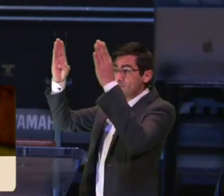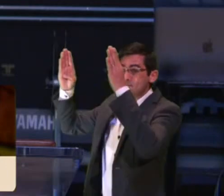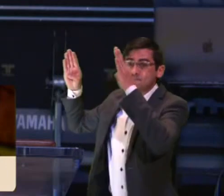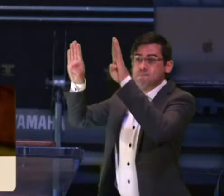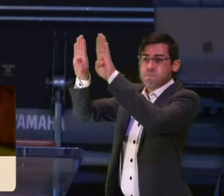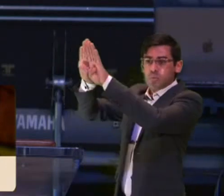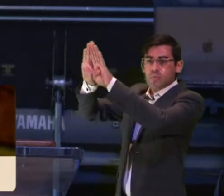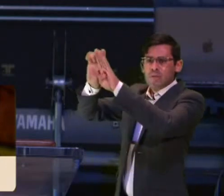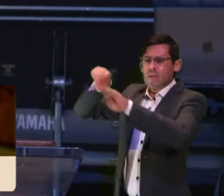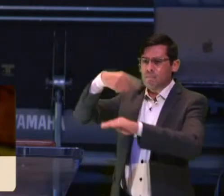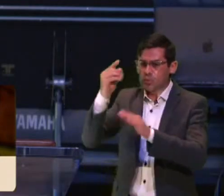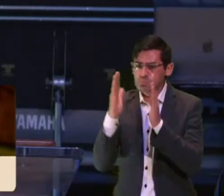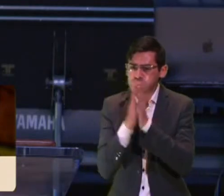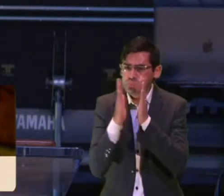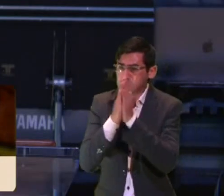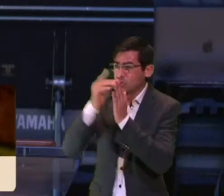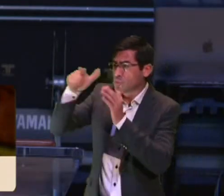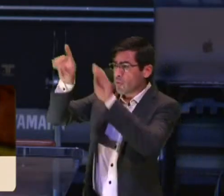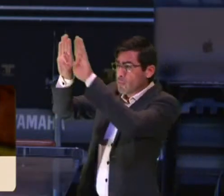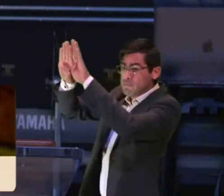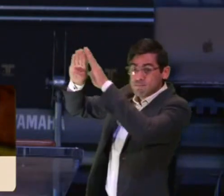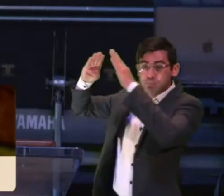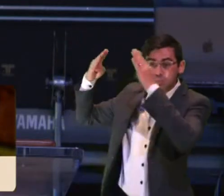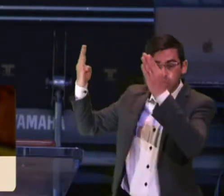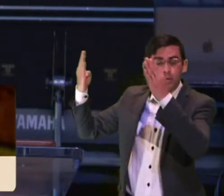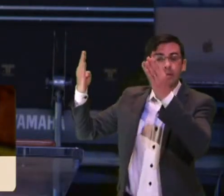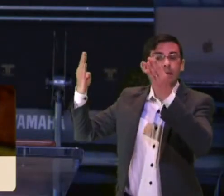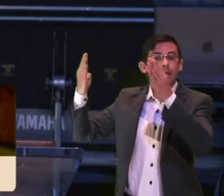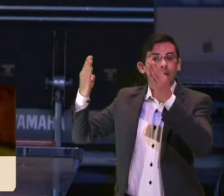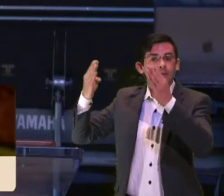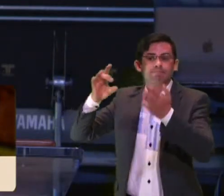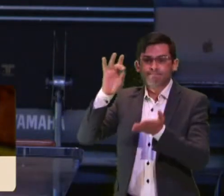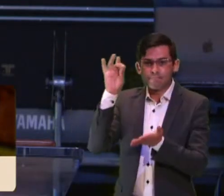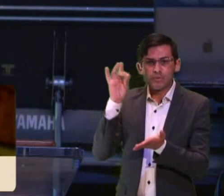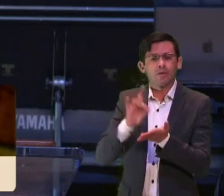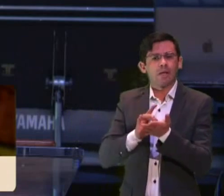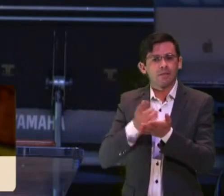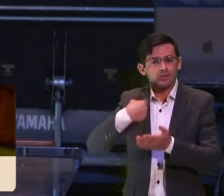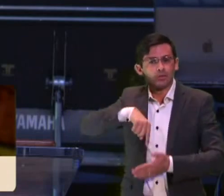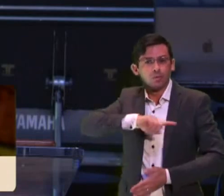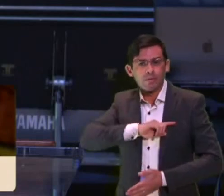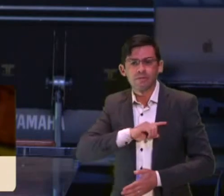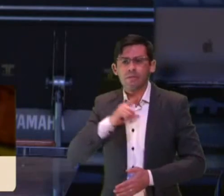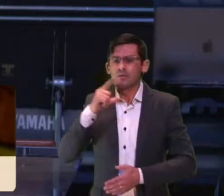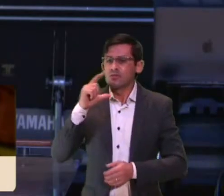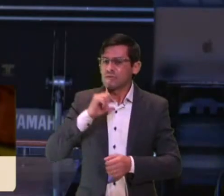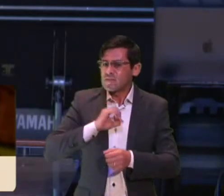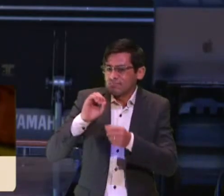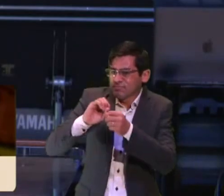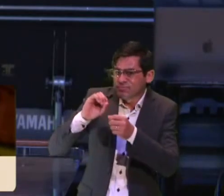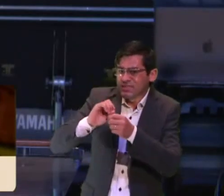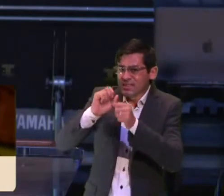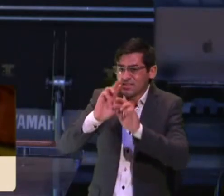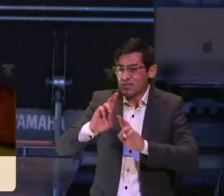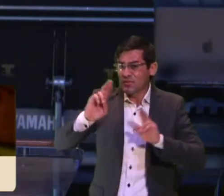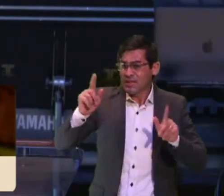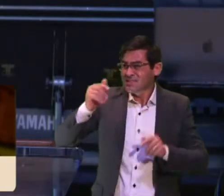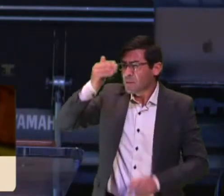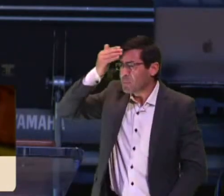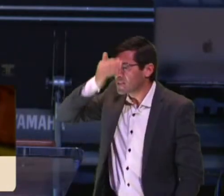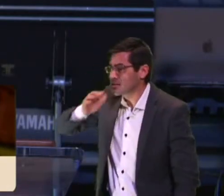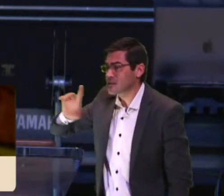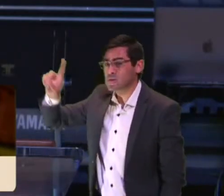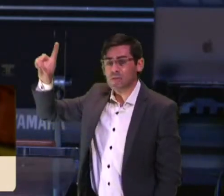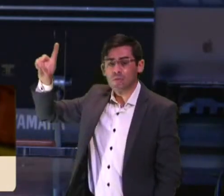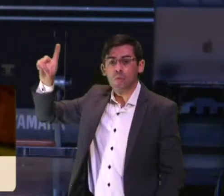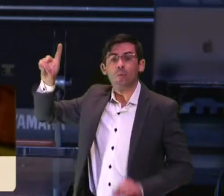isso representa? O que nos permite, sim, ser relevantes na presença do Senhor